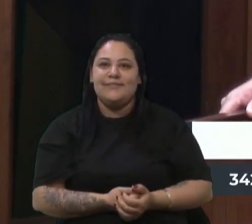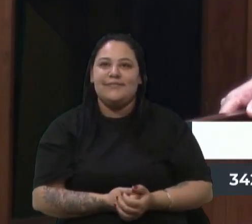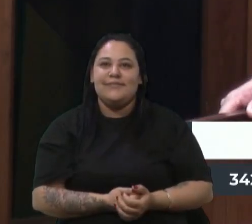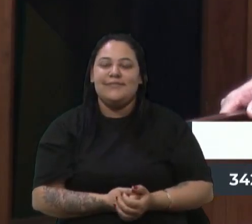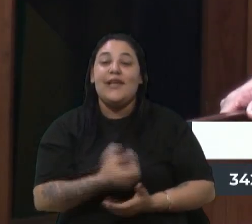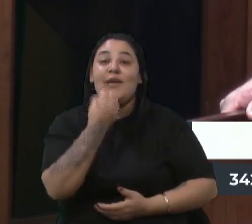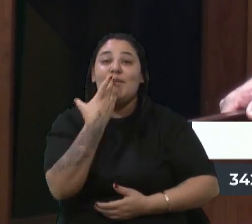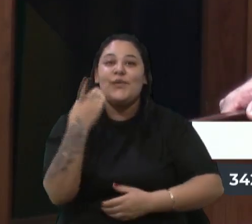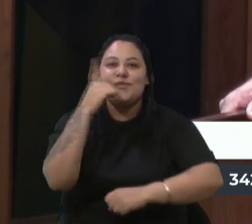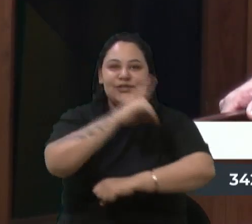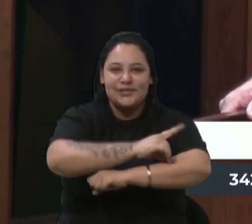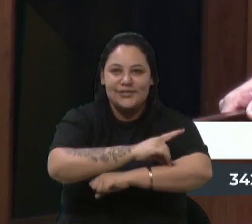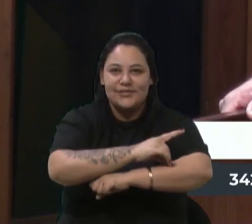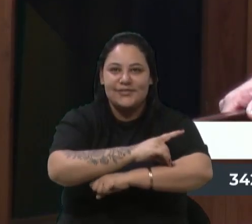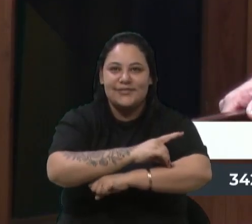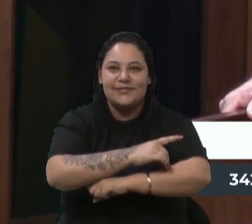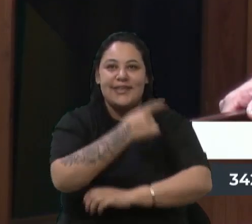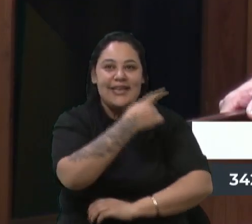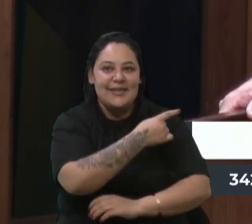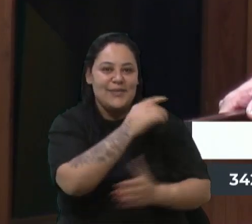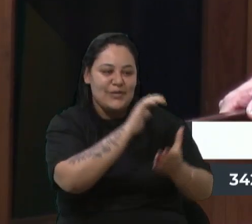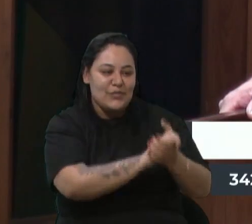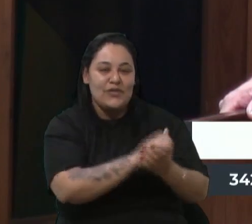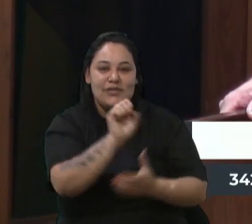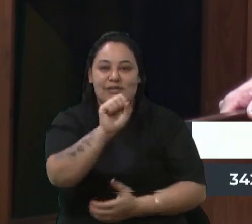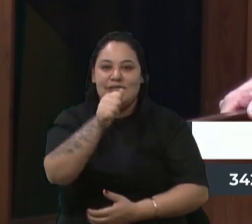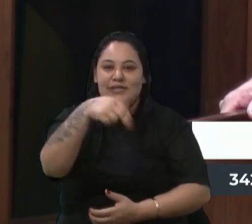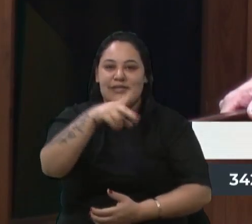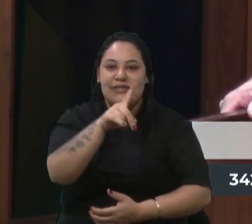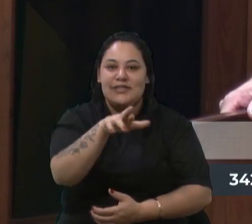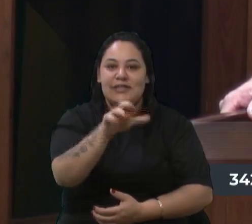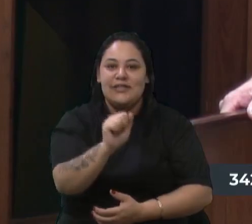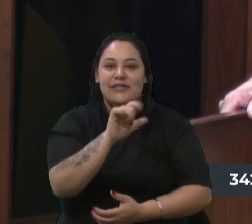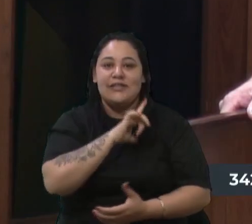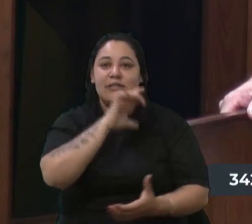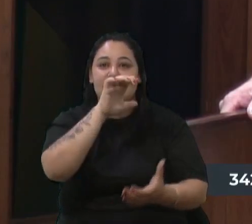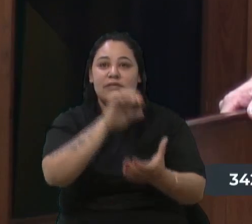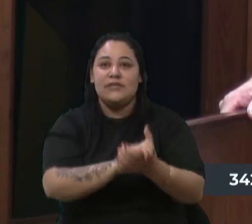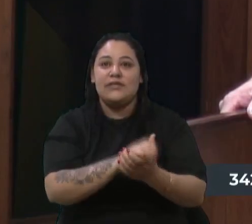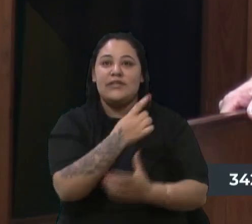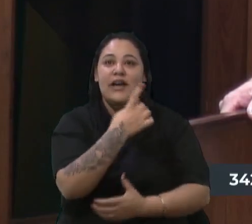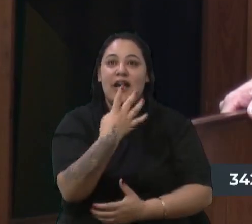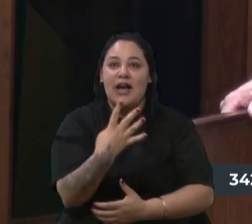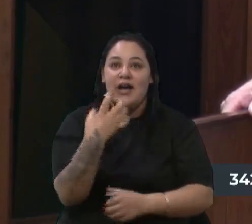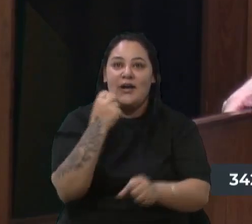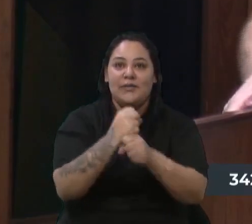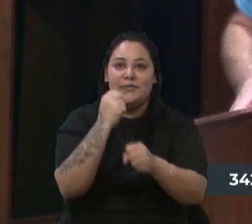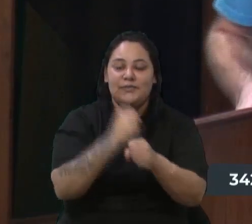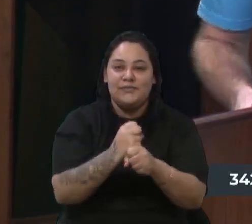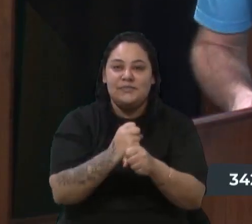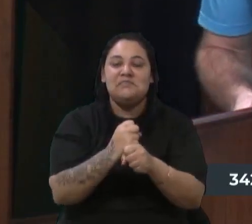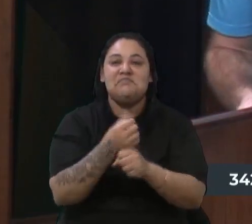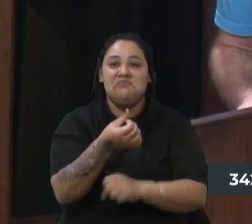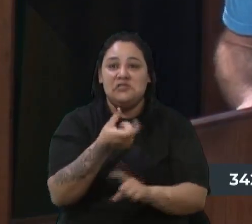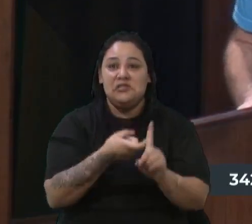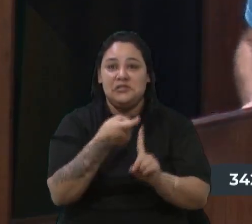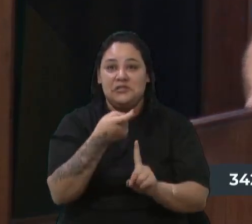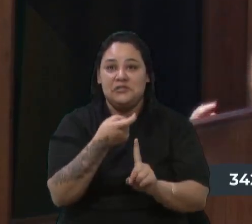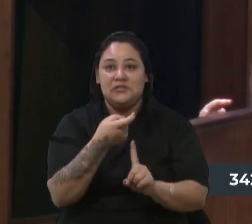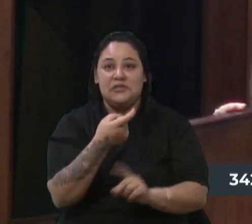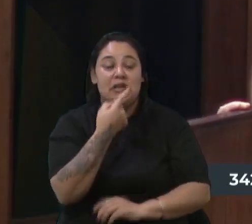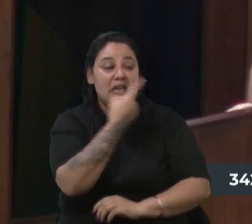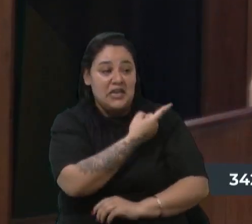Bom dia. Essa é minha esposa Sandra, temos 14 anos e 6 meses de casados. Esse é meu